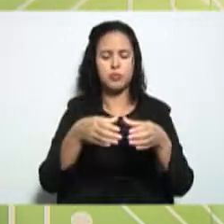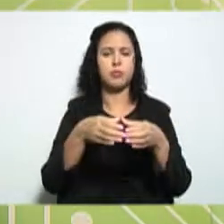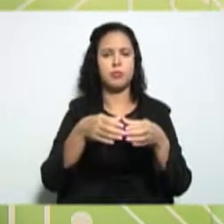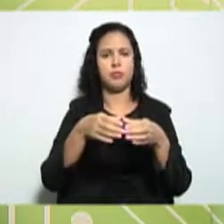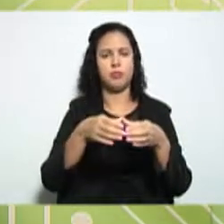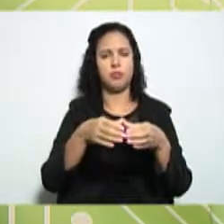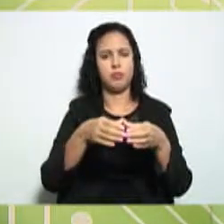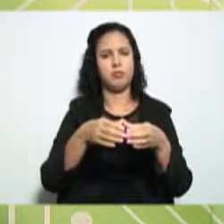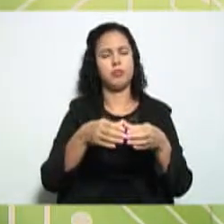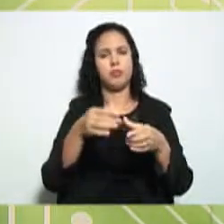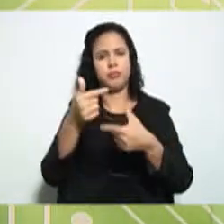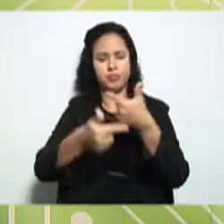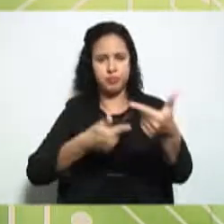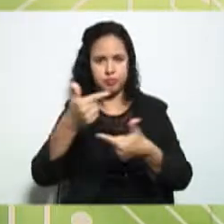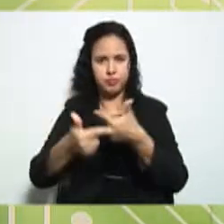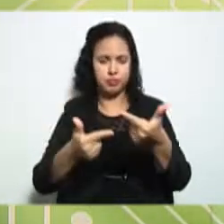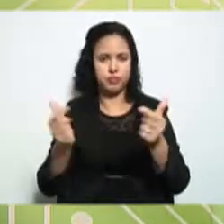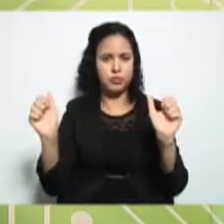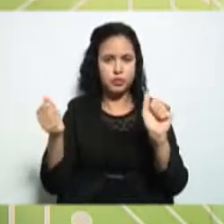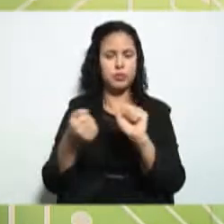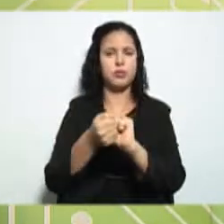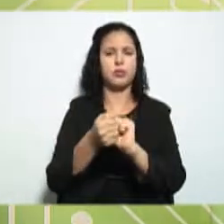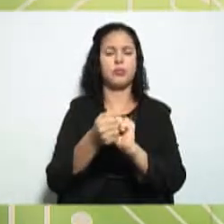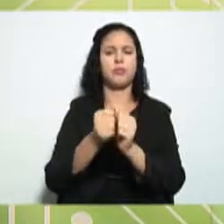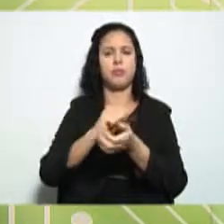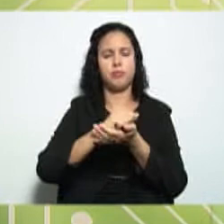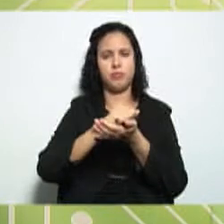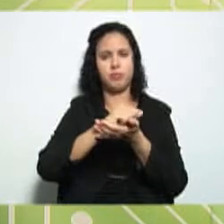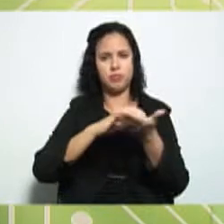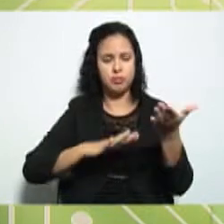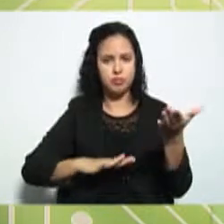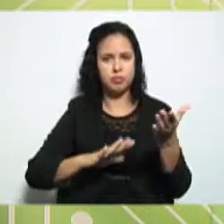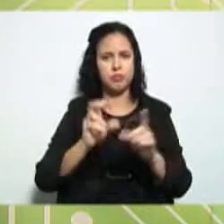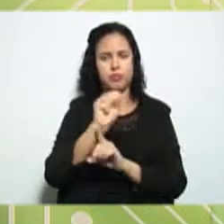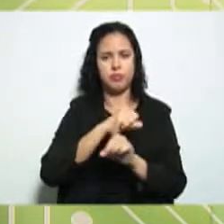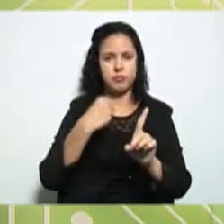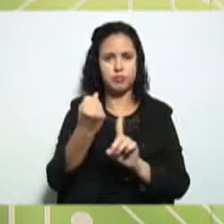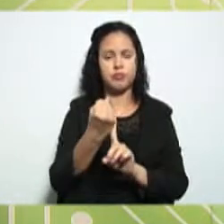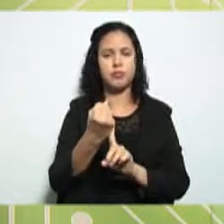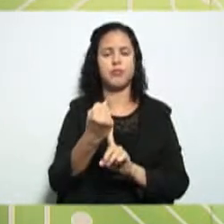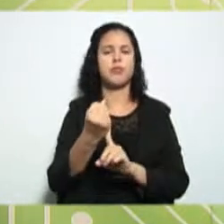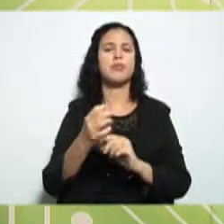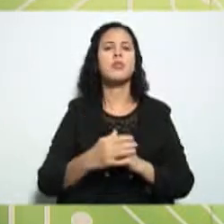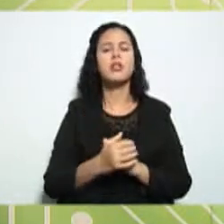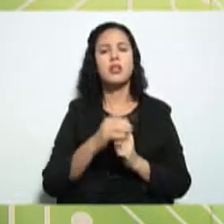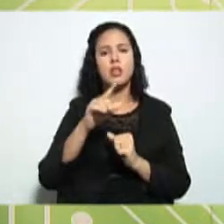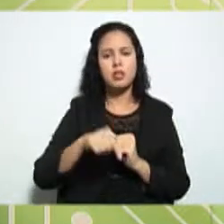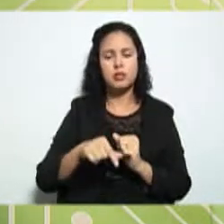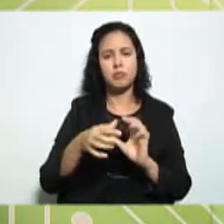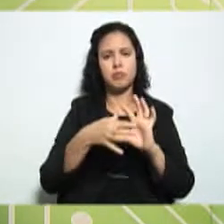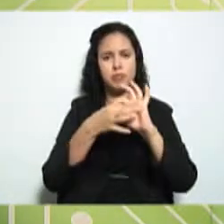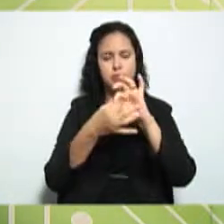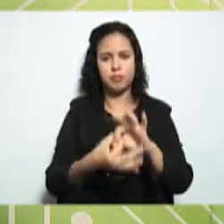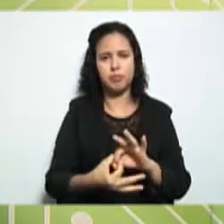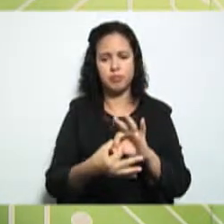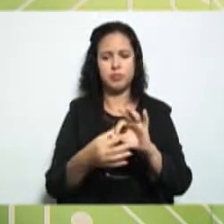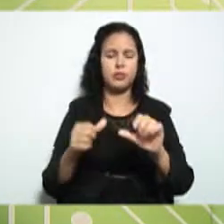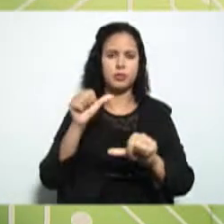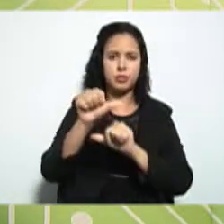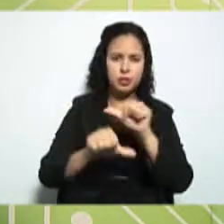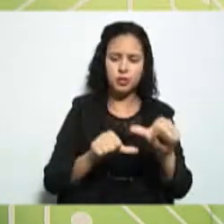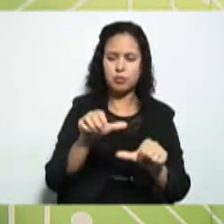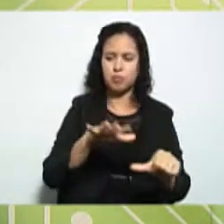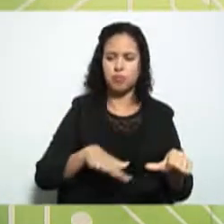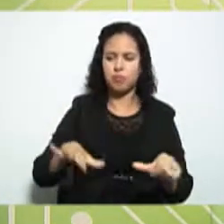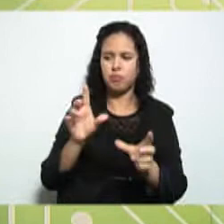atividades comerciais e sem fins lucrativos. Esse é um grande diferencial quando a gente fala é uma relação de comércio, é uma relação de troca. No